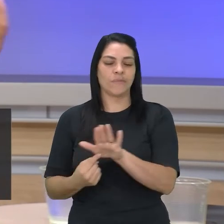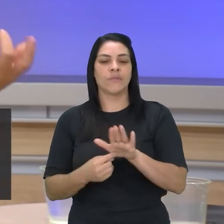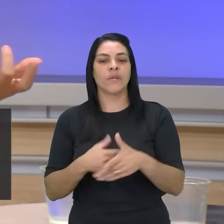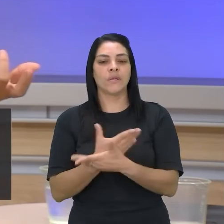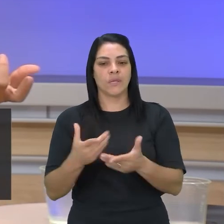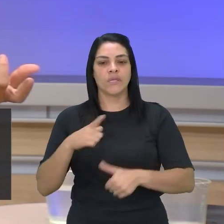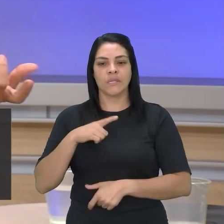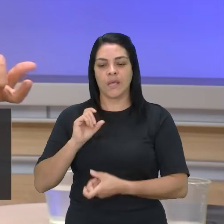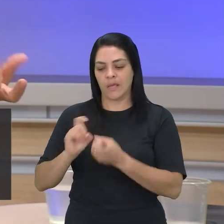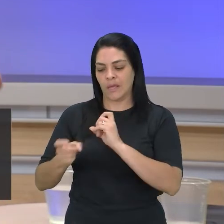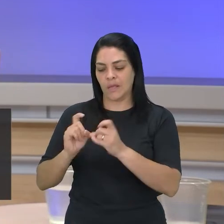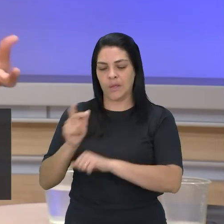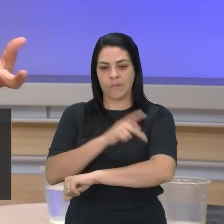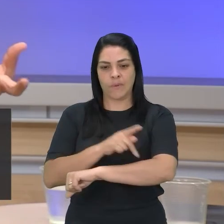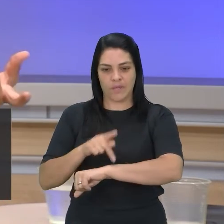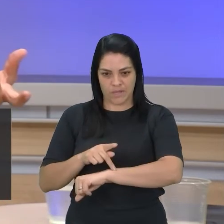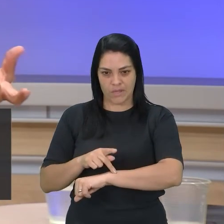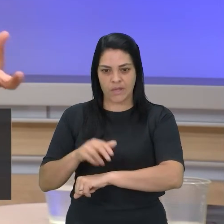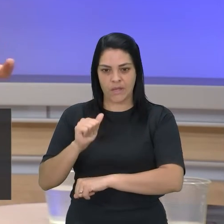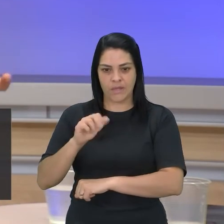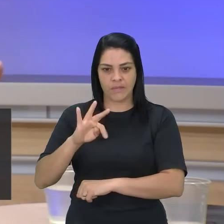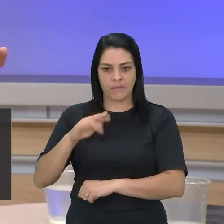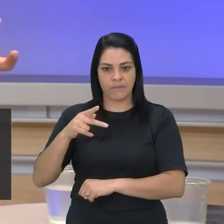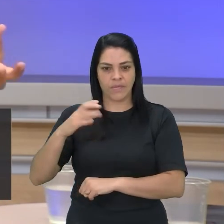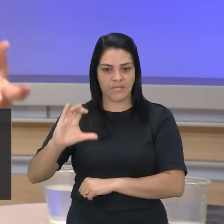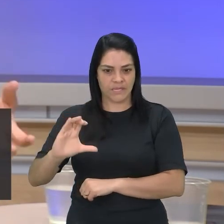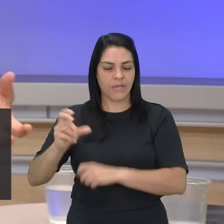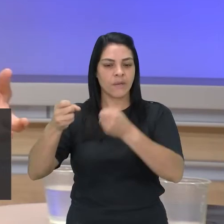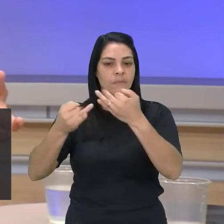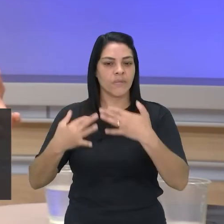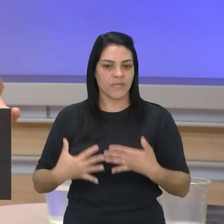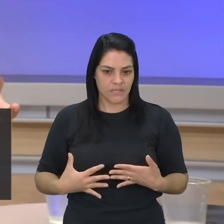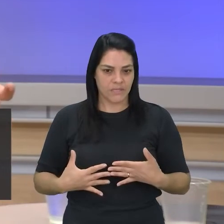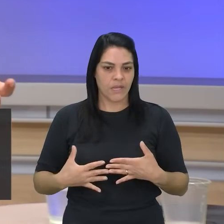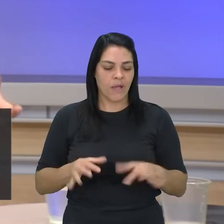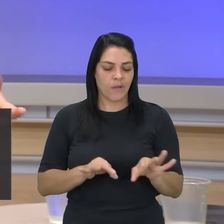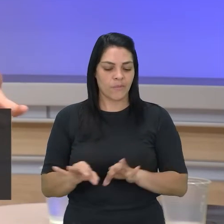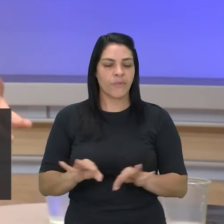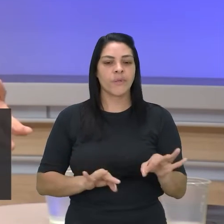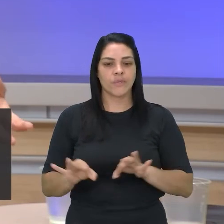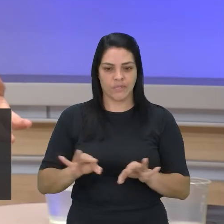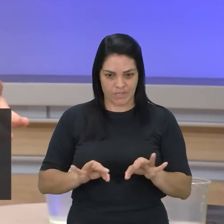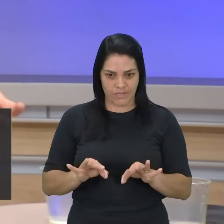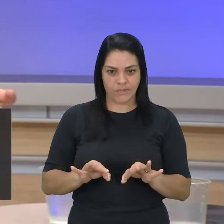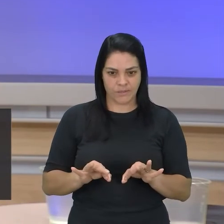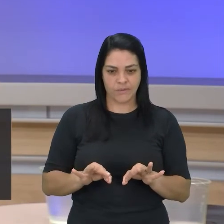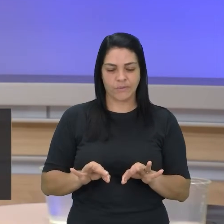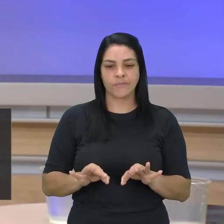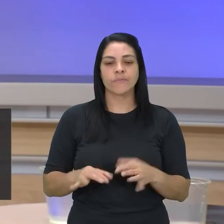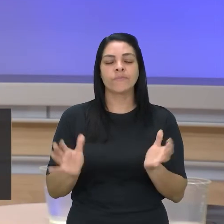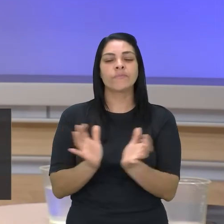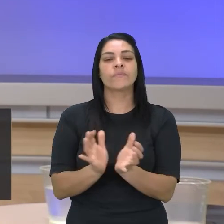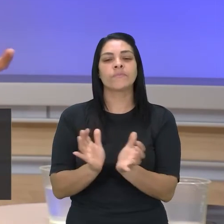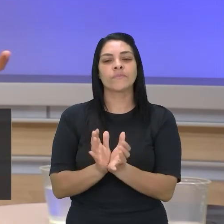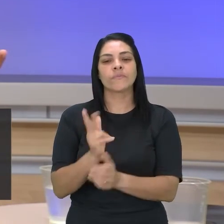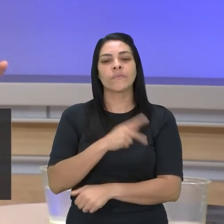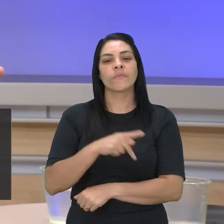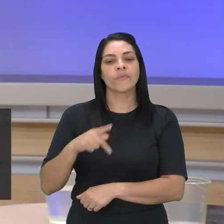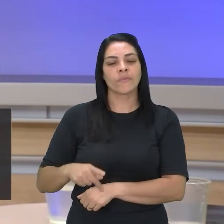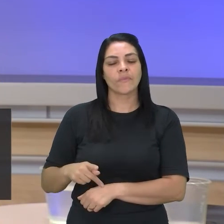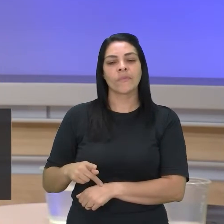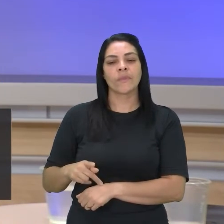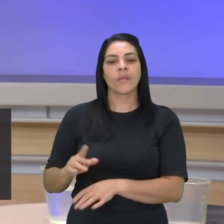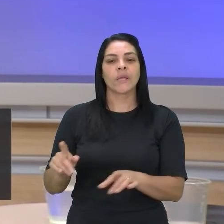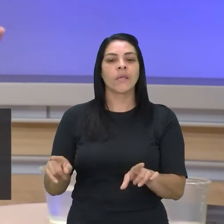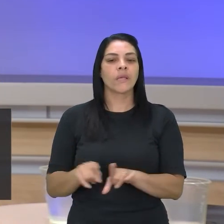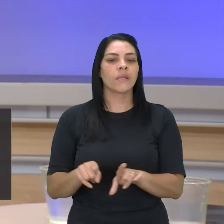em reuniões pedagógicas, no caso a ATPC, para explicar o projeto para a equipe docente, né? E, eventualmente,